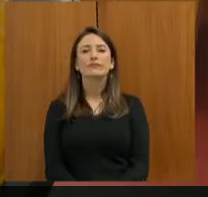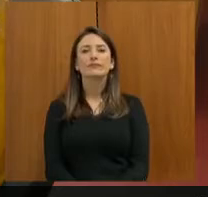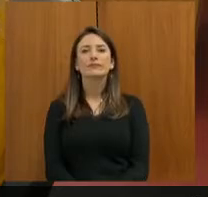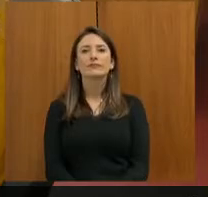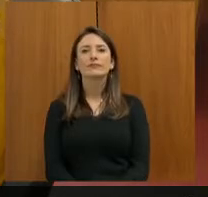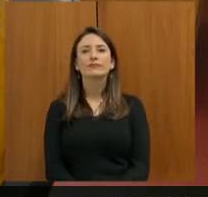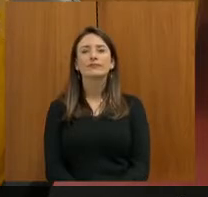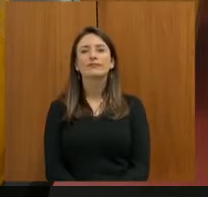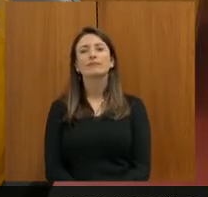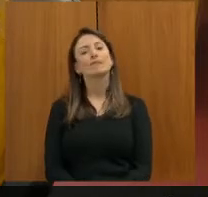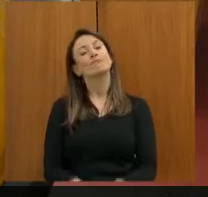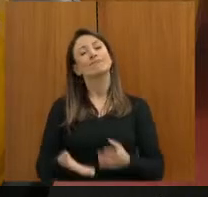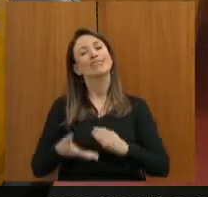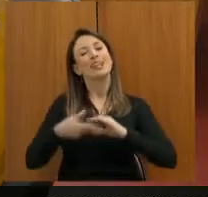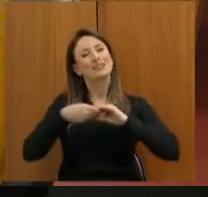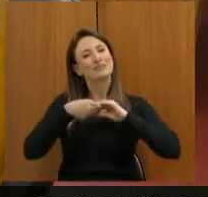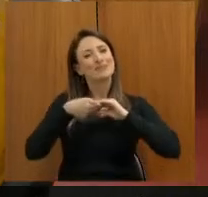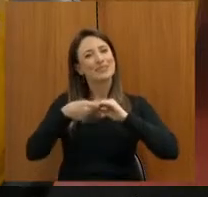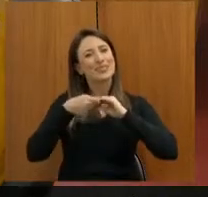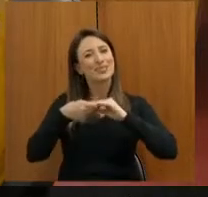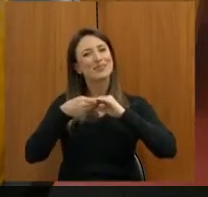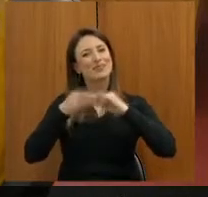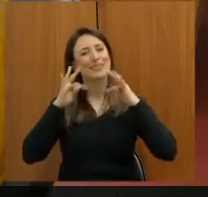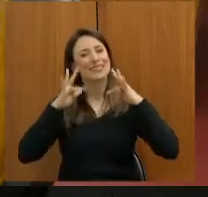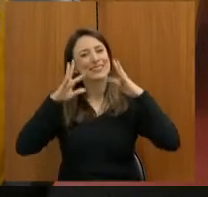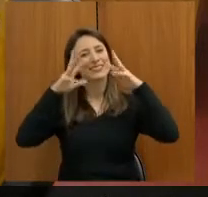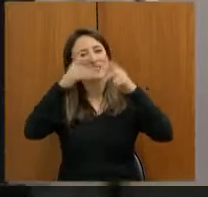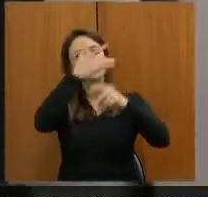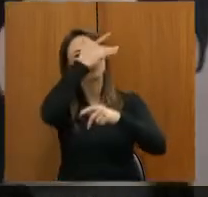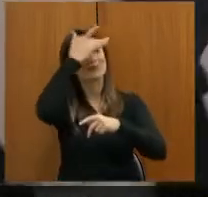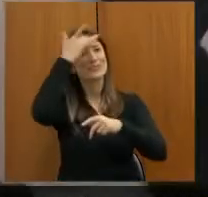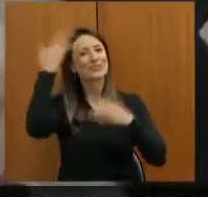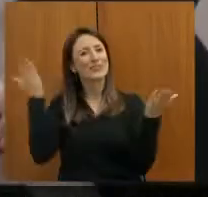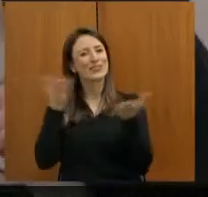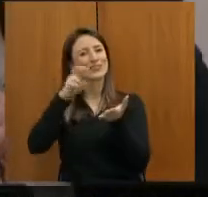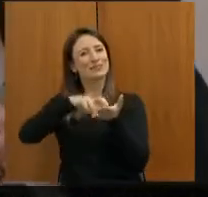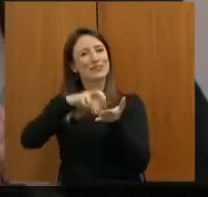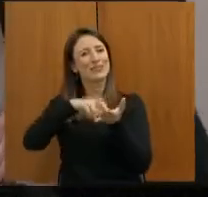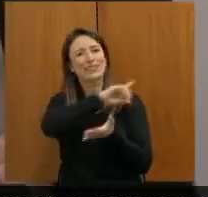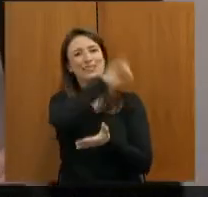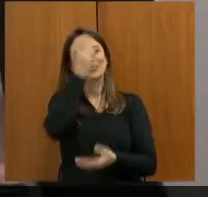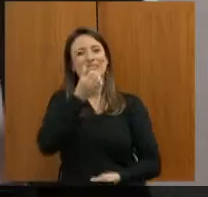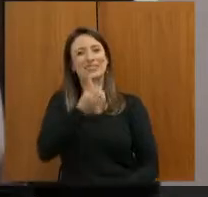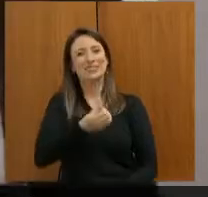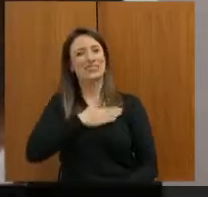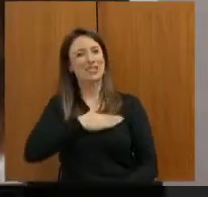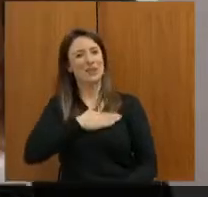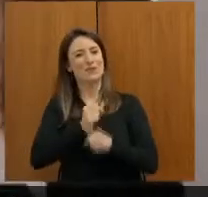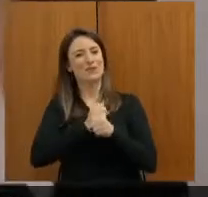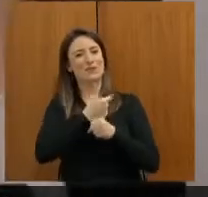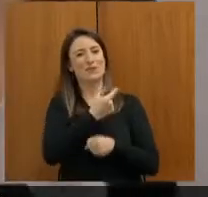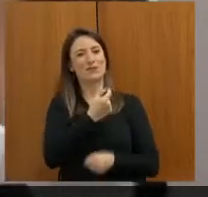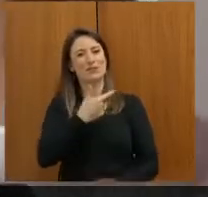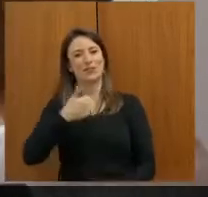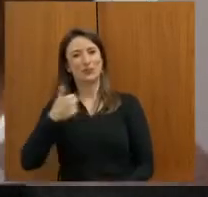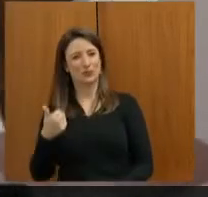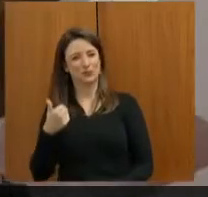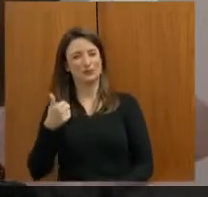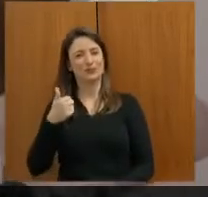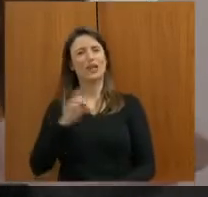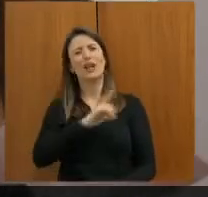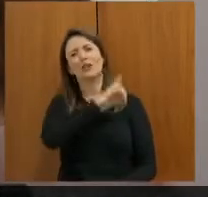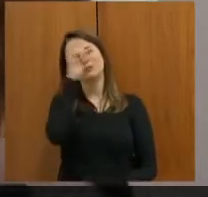cumprimento a todos nessa manhã de seis de agosto de 2021 uma data